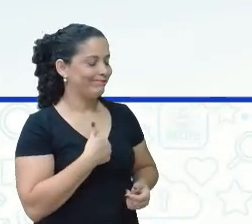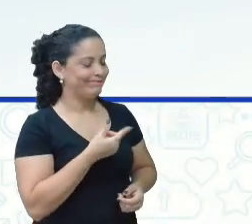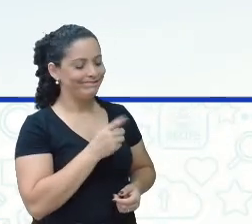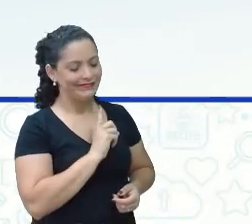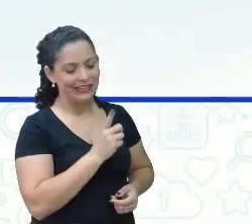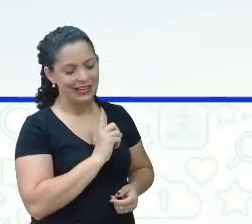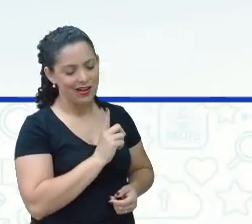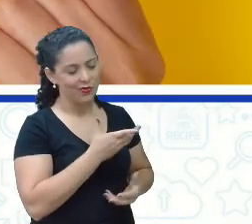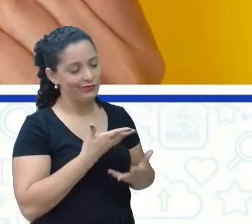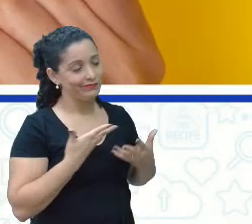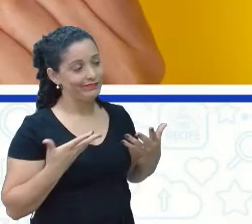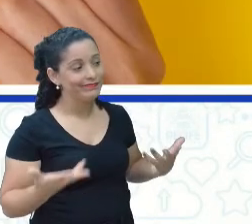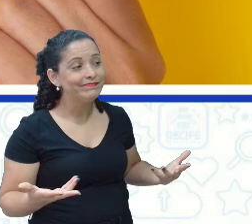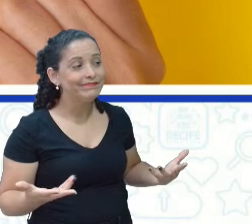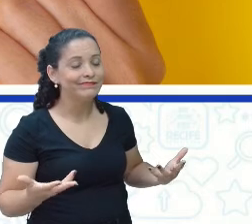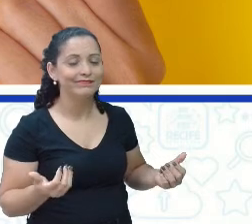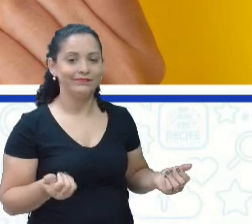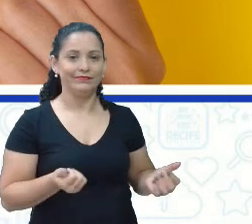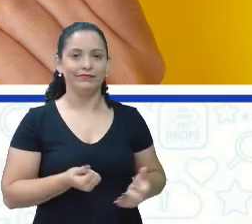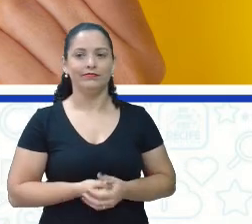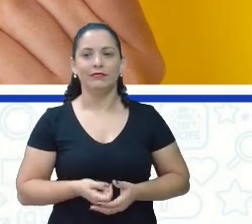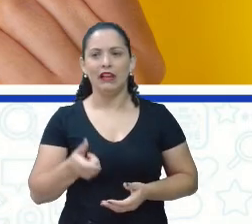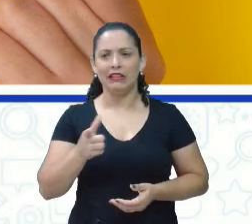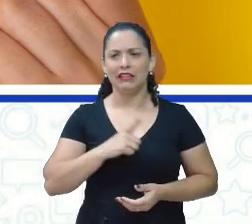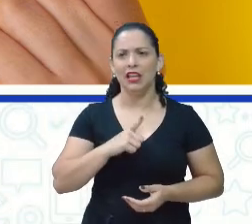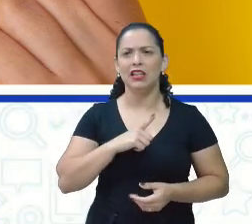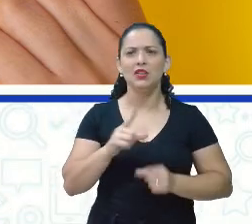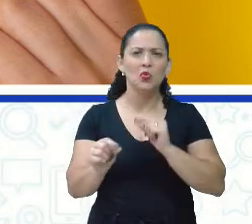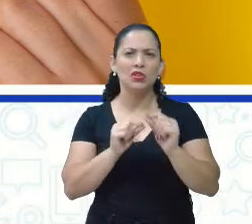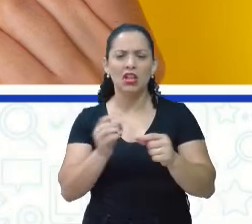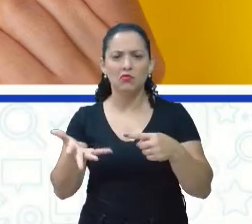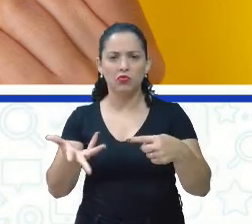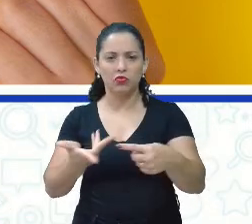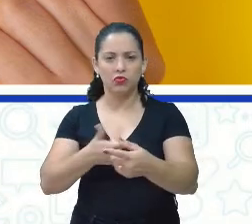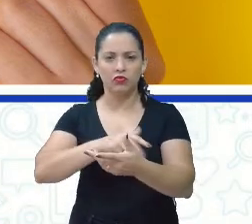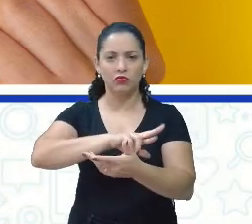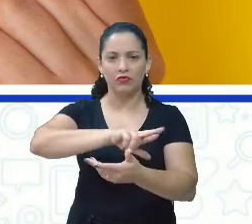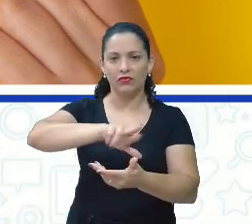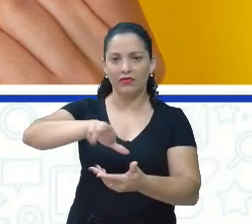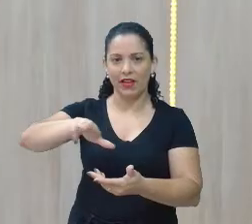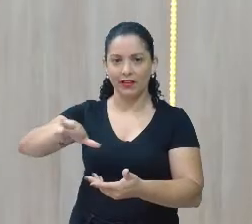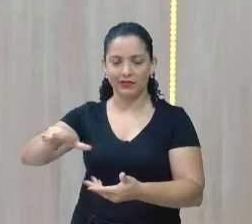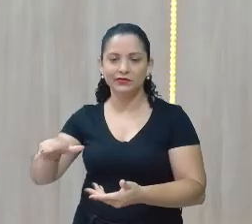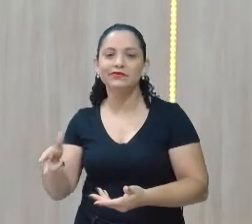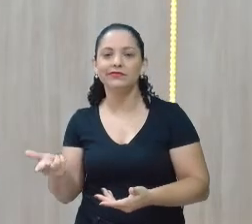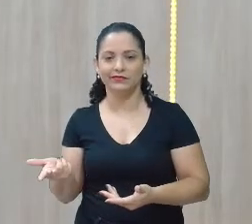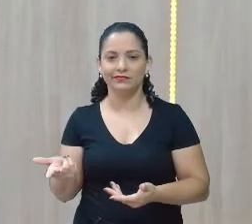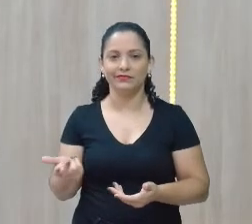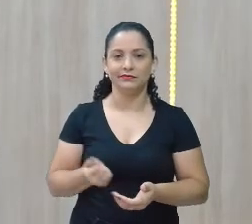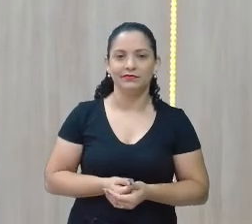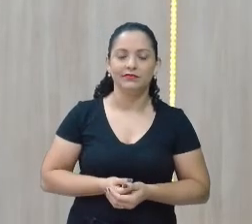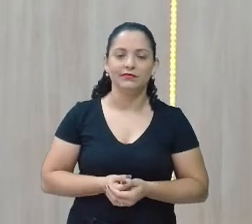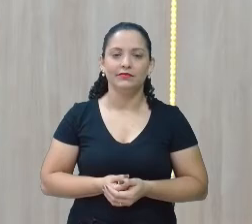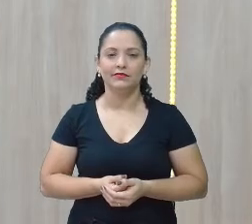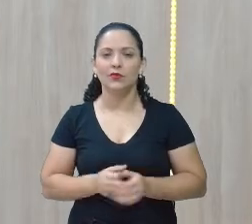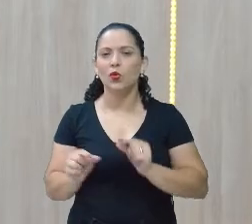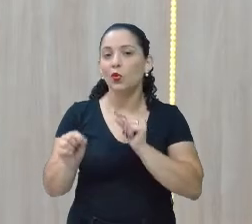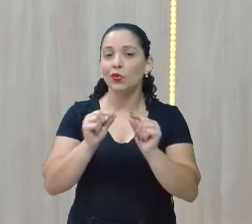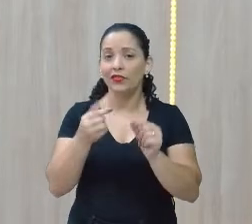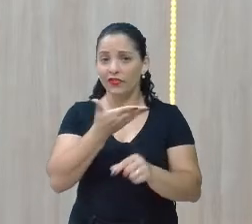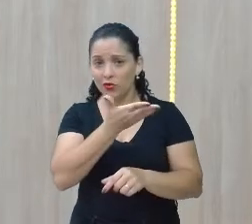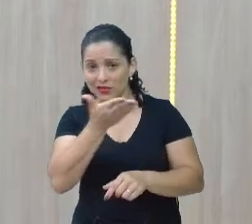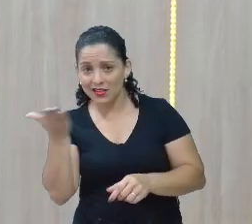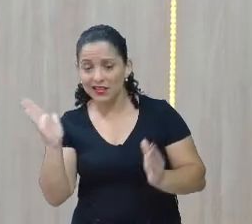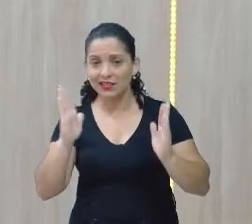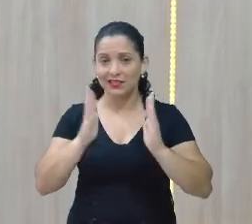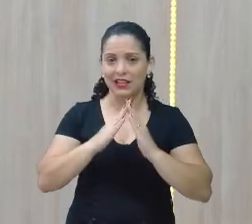not. What's happened? E aí existem questões que vocês passam aí, né? De repente você acha ou está achando aí em casa que